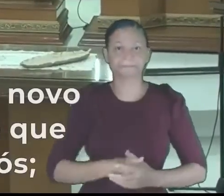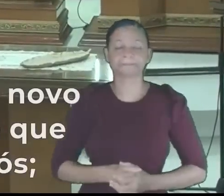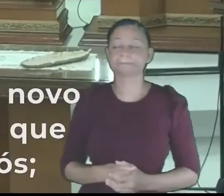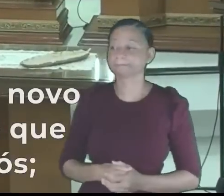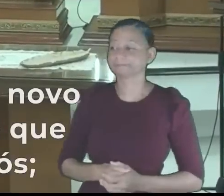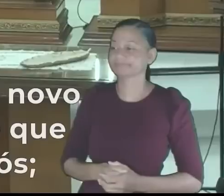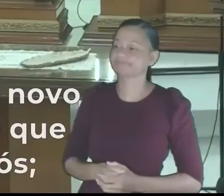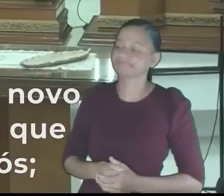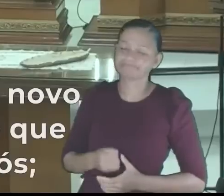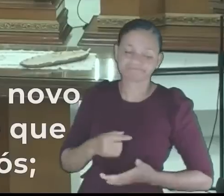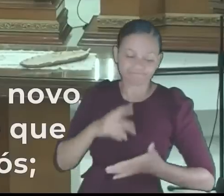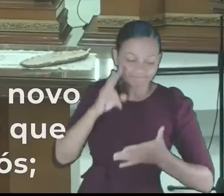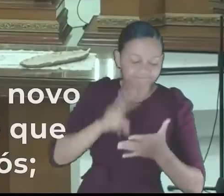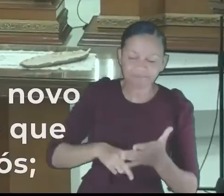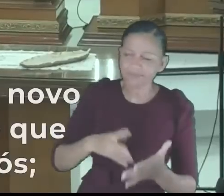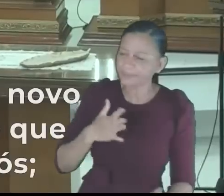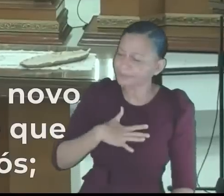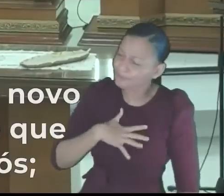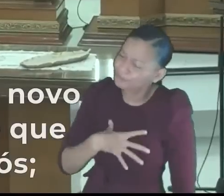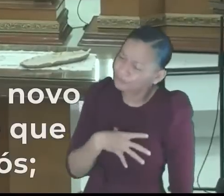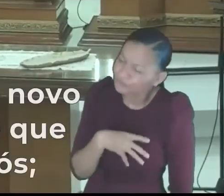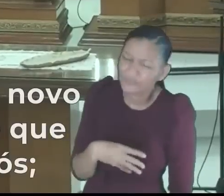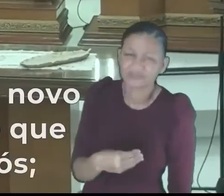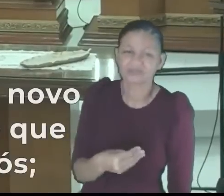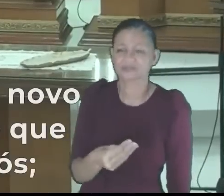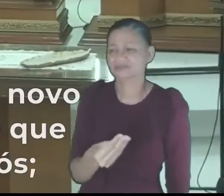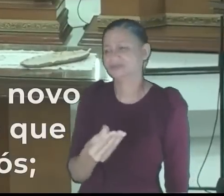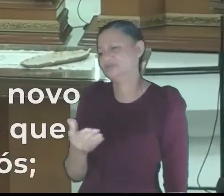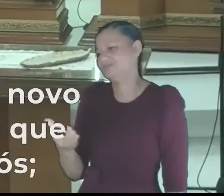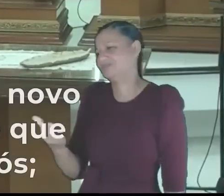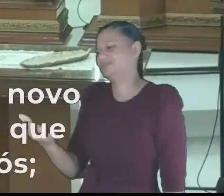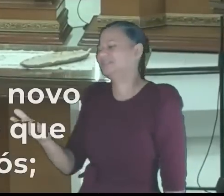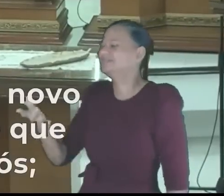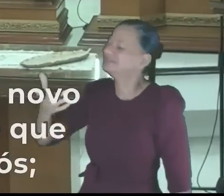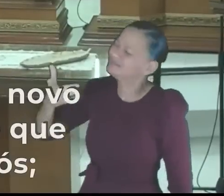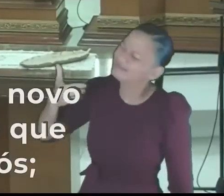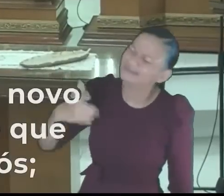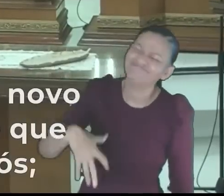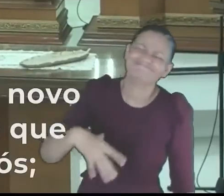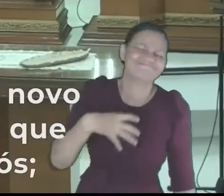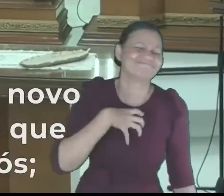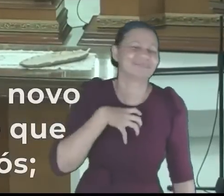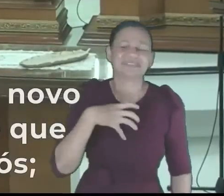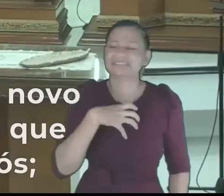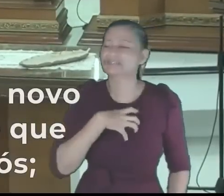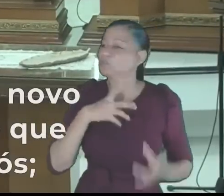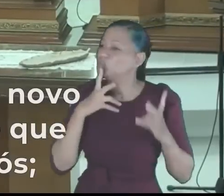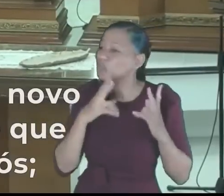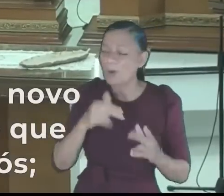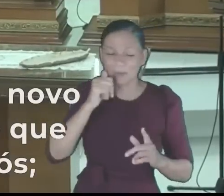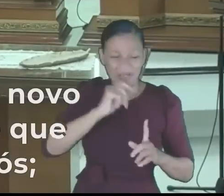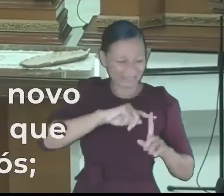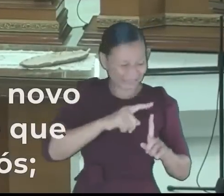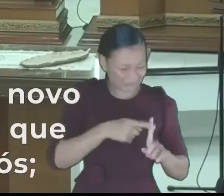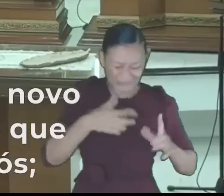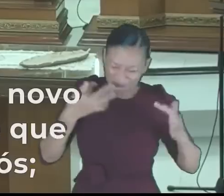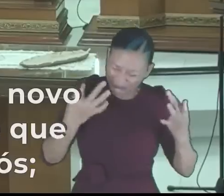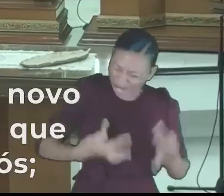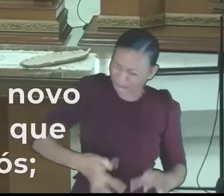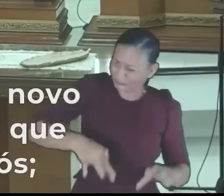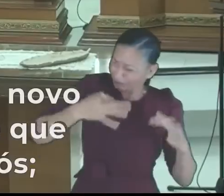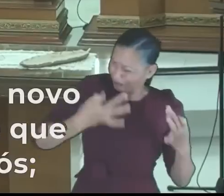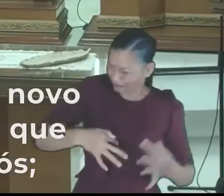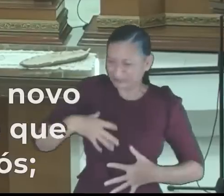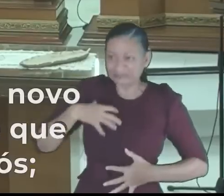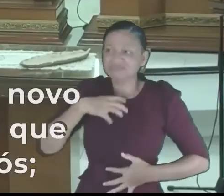Meus filhinhos, por quem de novo sinto as dores de parto,